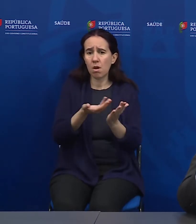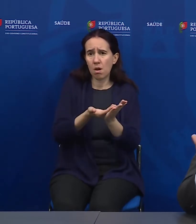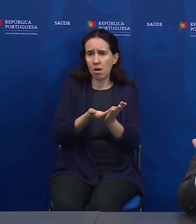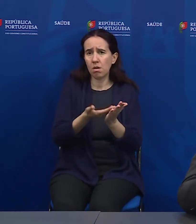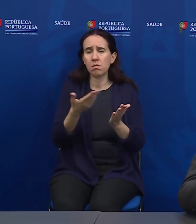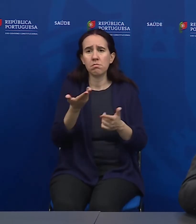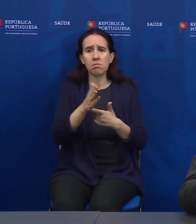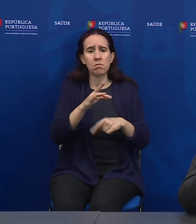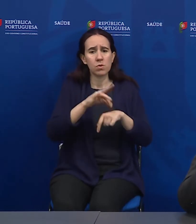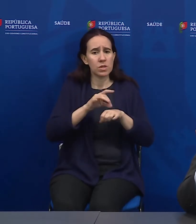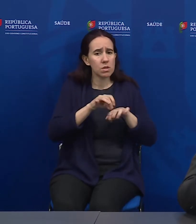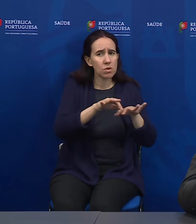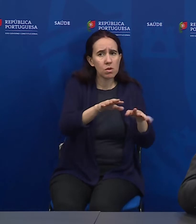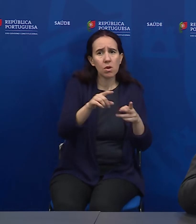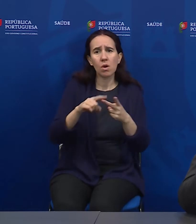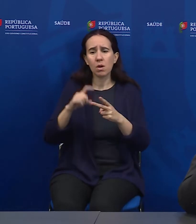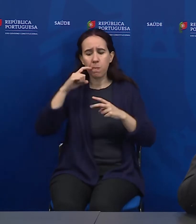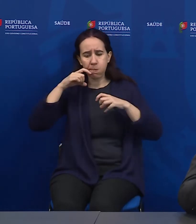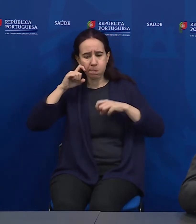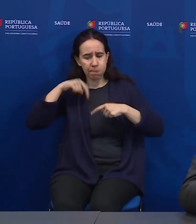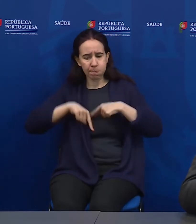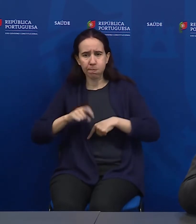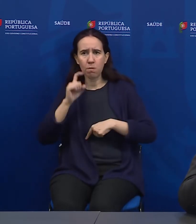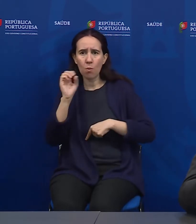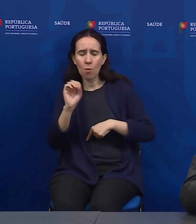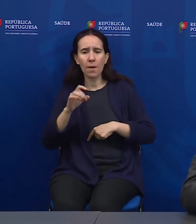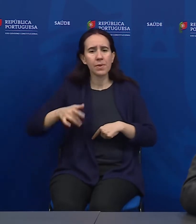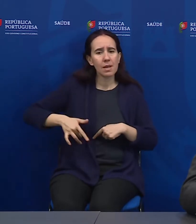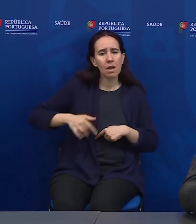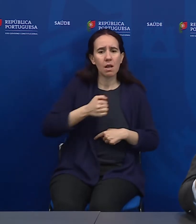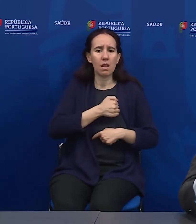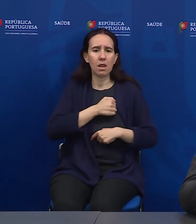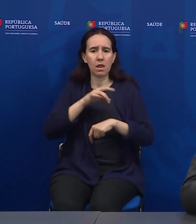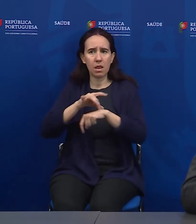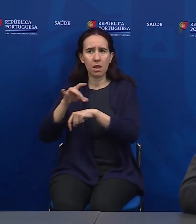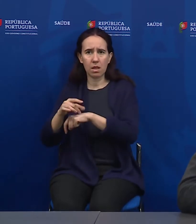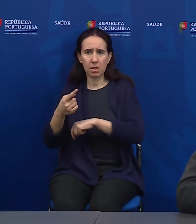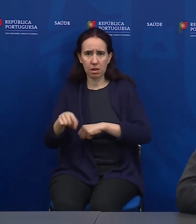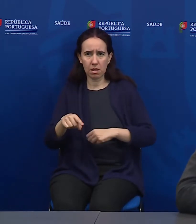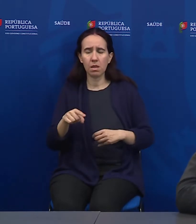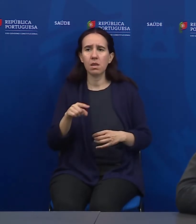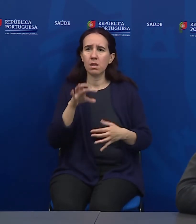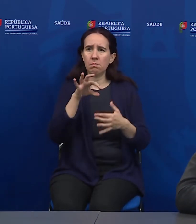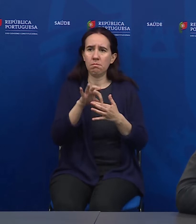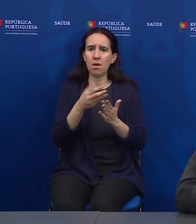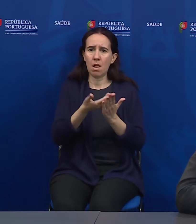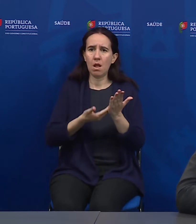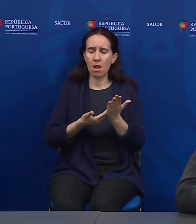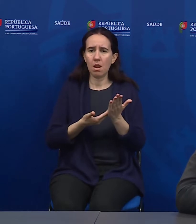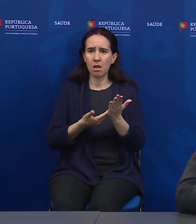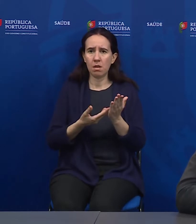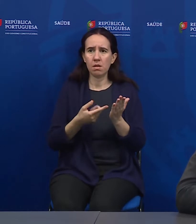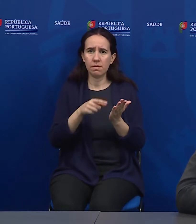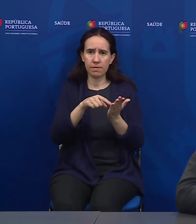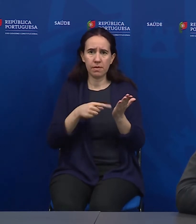doenças oncológicas, imunodeprimidos, doença renal, doença cardiovascular, tudo o que está elencado no respectivo artigo.